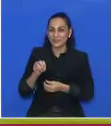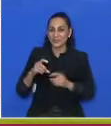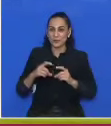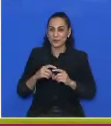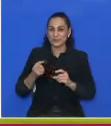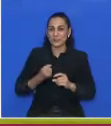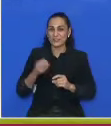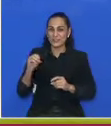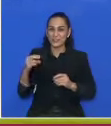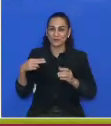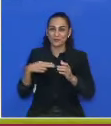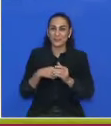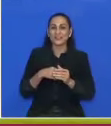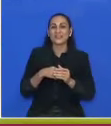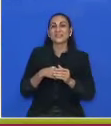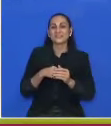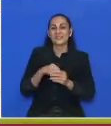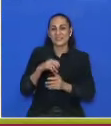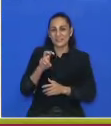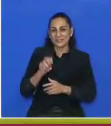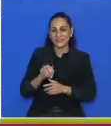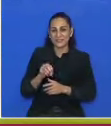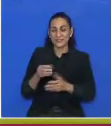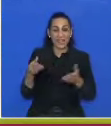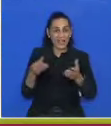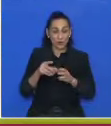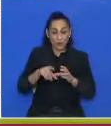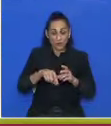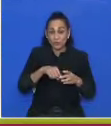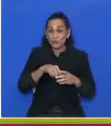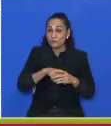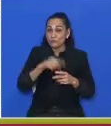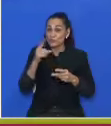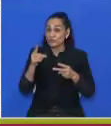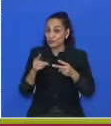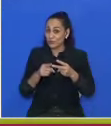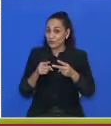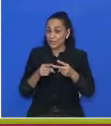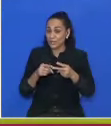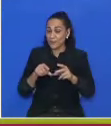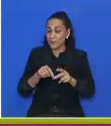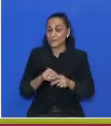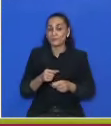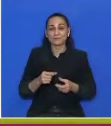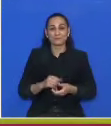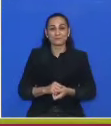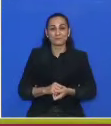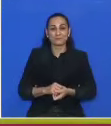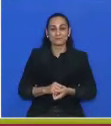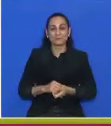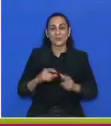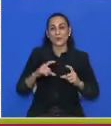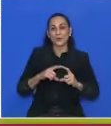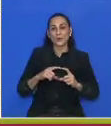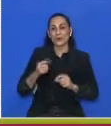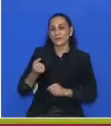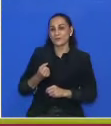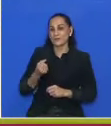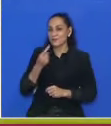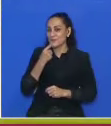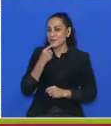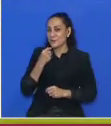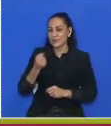bolas numeradas de 0 a 50. Agora, o segundo sorteio da dupla Sena. Vamos chamar o primeiro número. Bola vermelha,